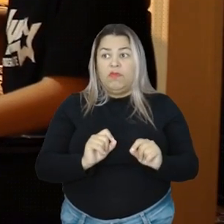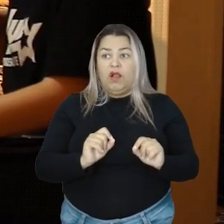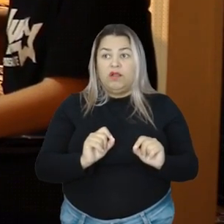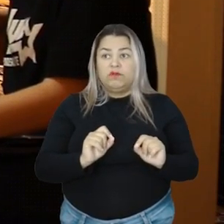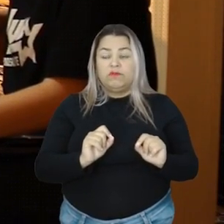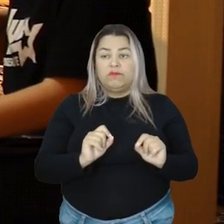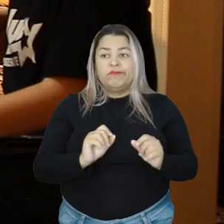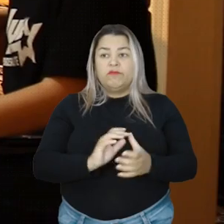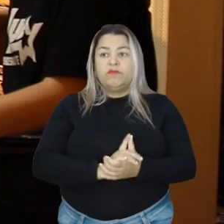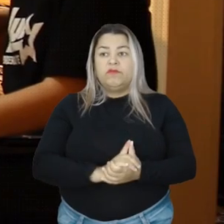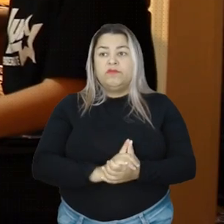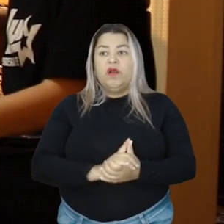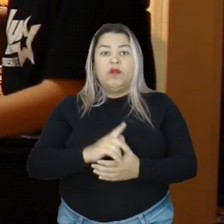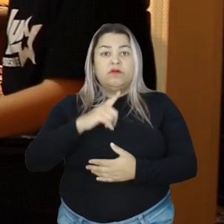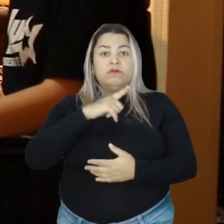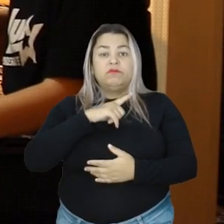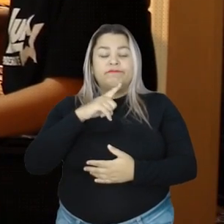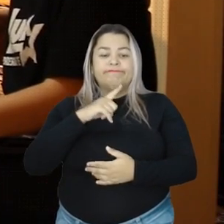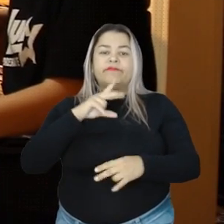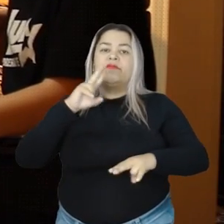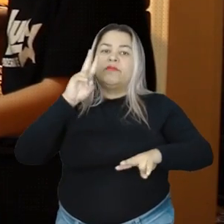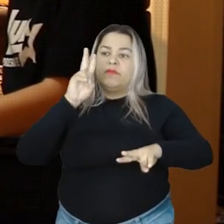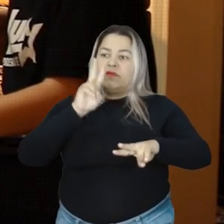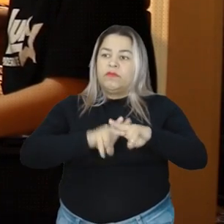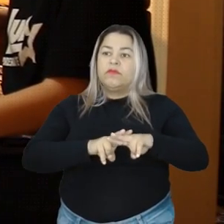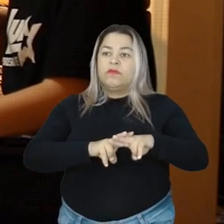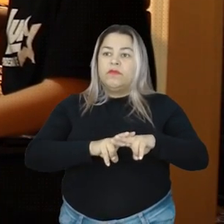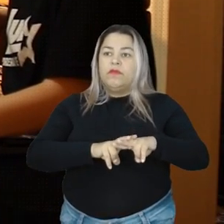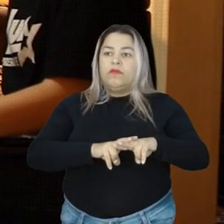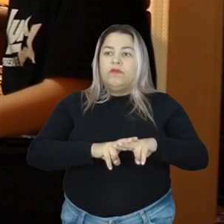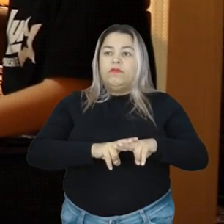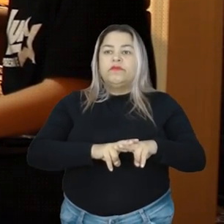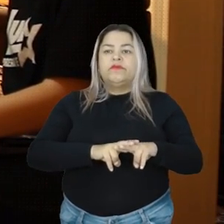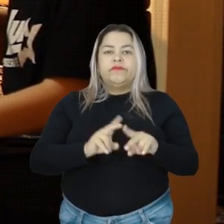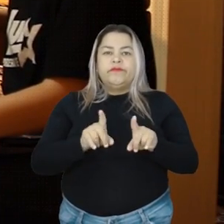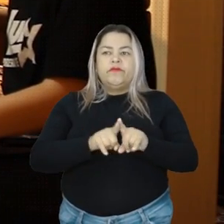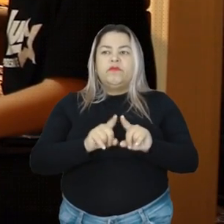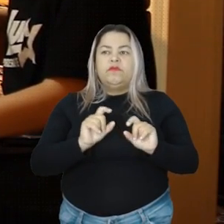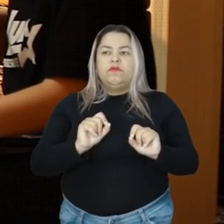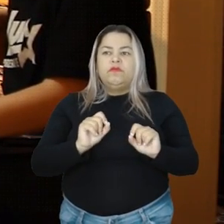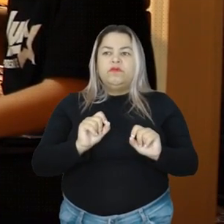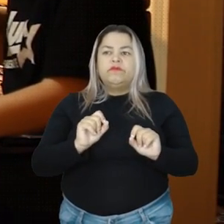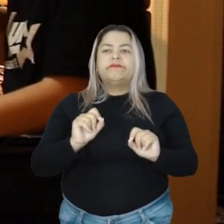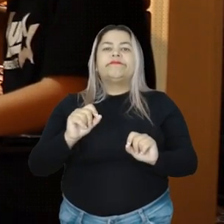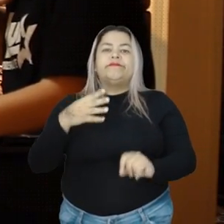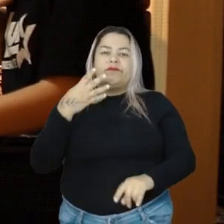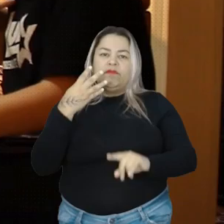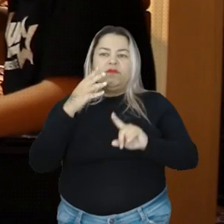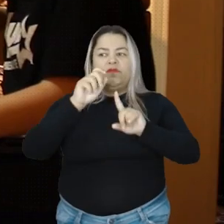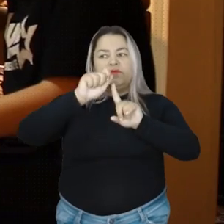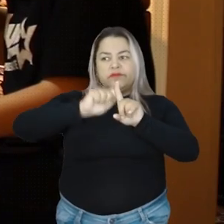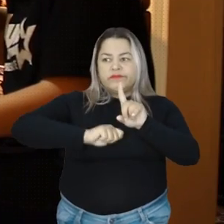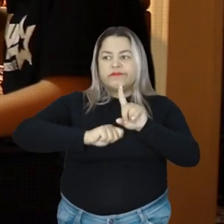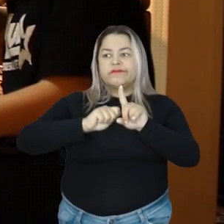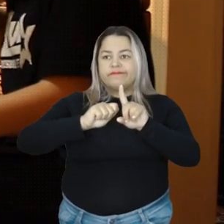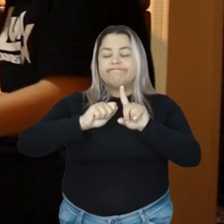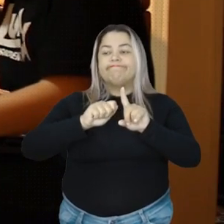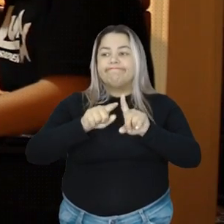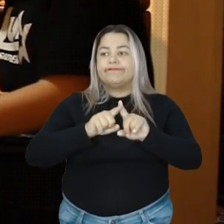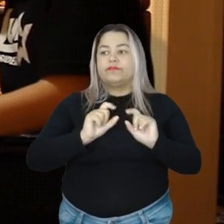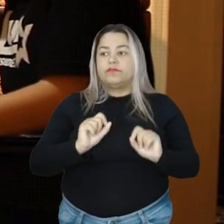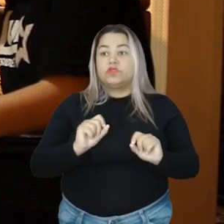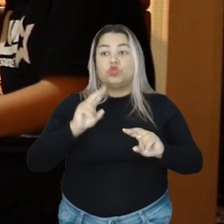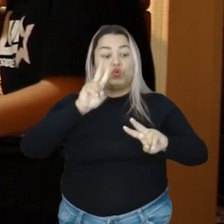Então eles tiveram. Fiquei preso 14 dias. Teve outros que só ficaram lá 3, 4 dias. Né, me deixaram